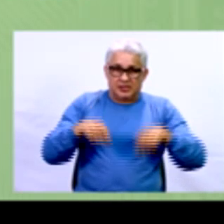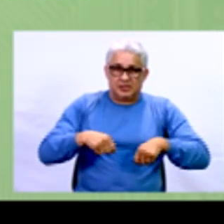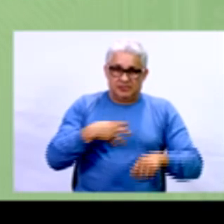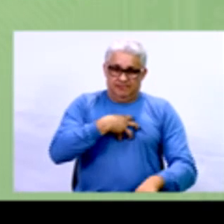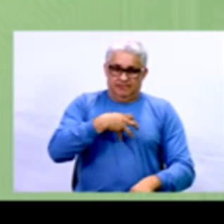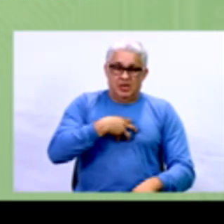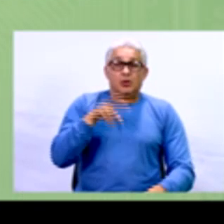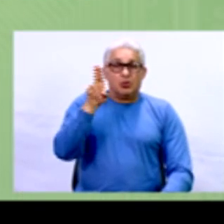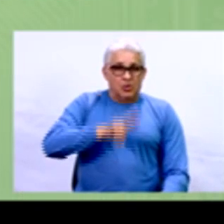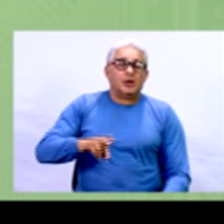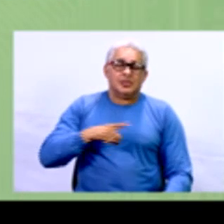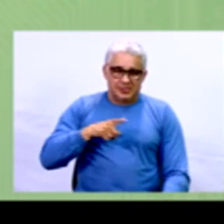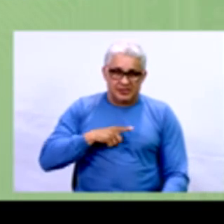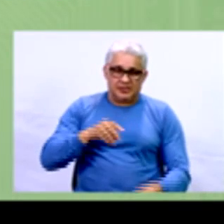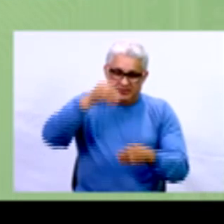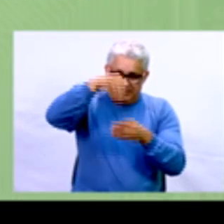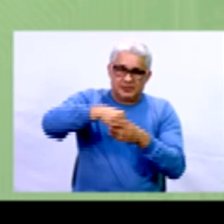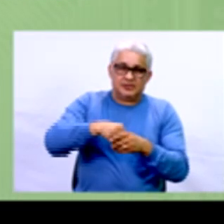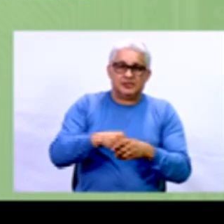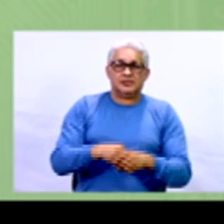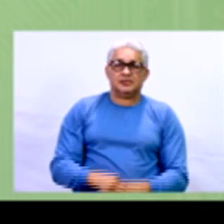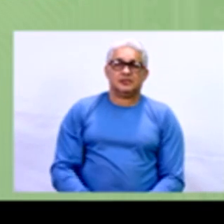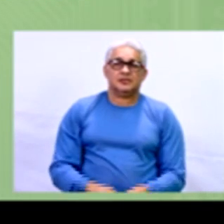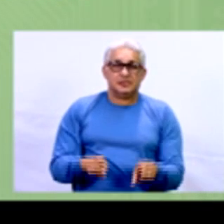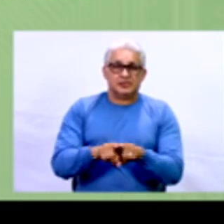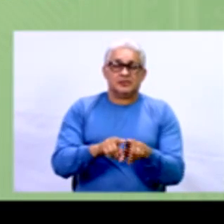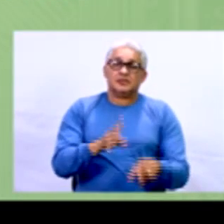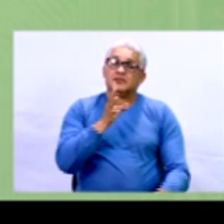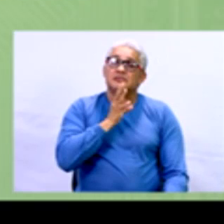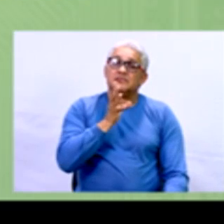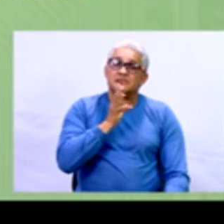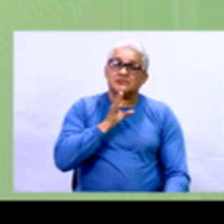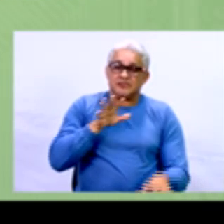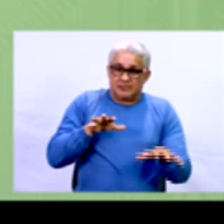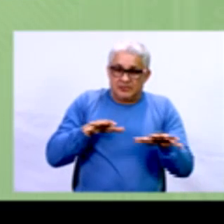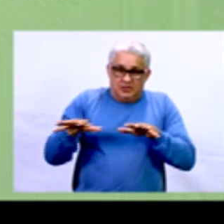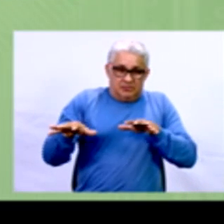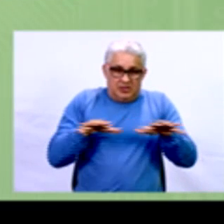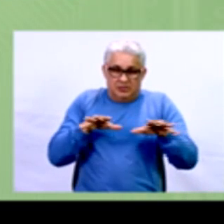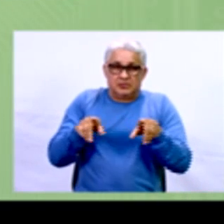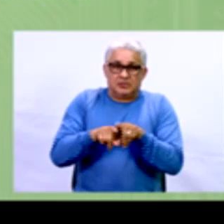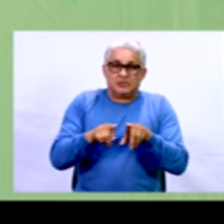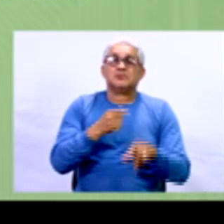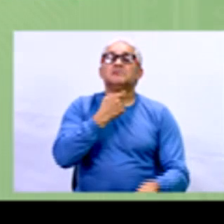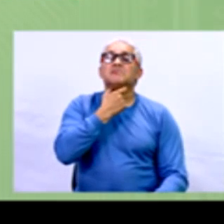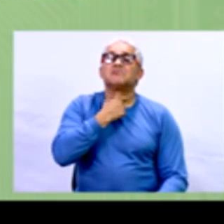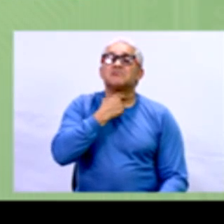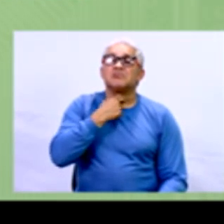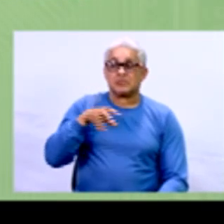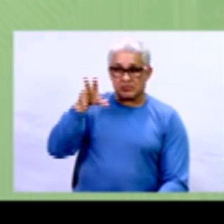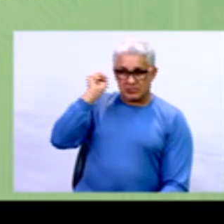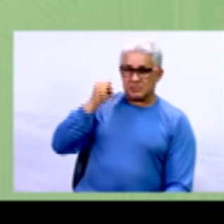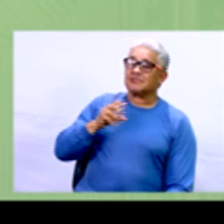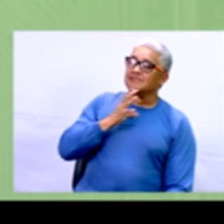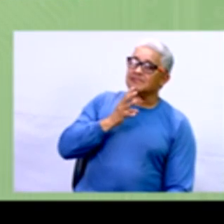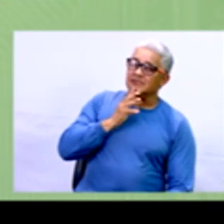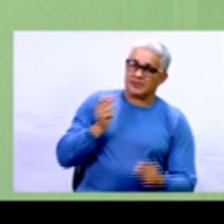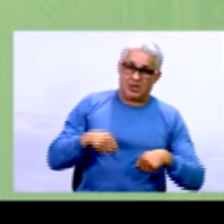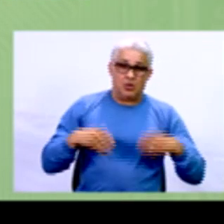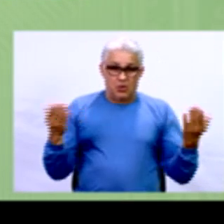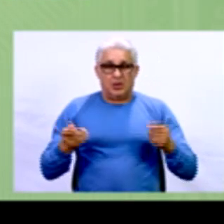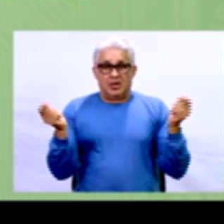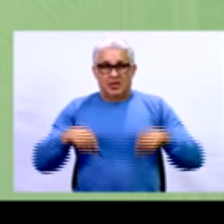bastante utilizados, assim como o reconhecimento de movimentos e de voz. Então, hoje em dia, eu